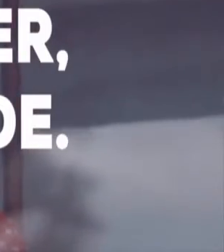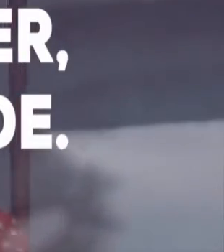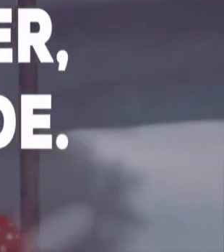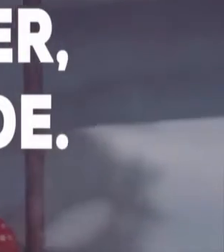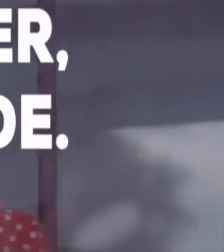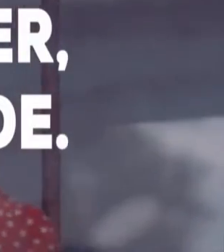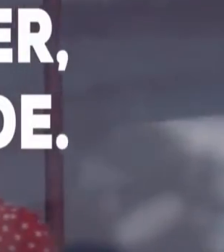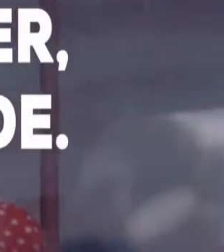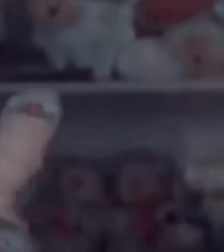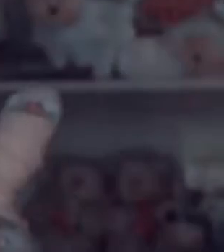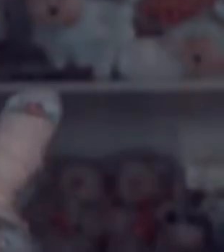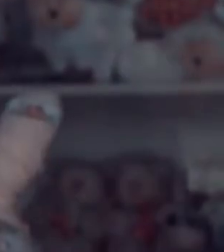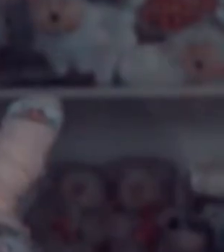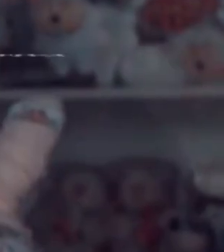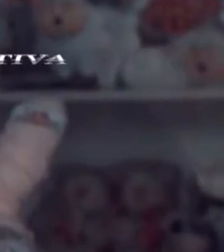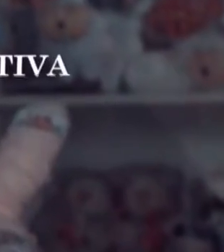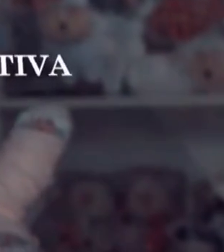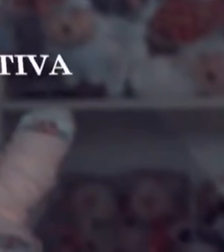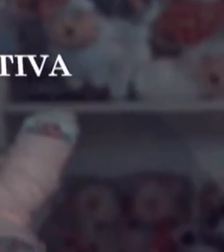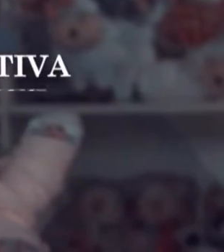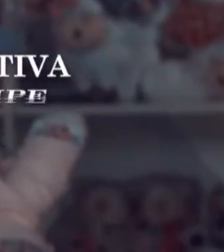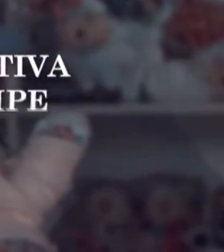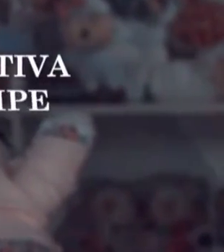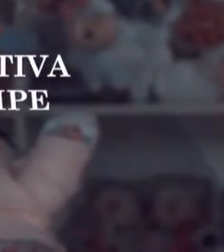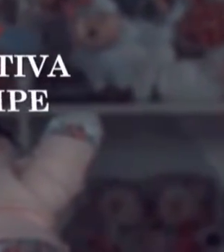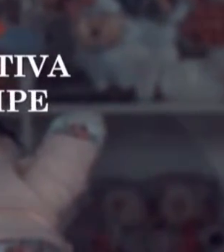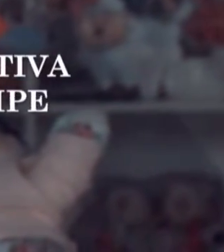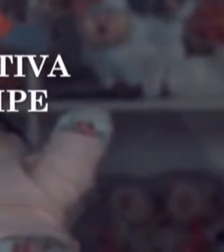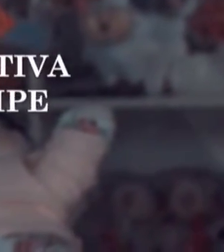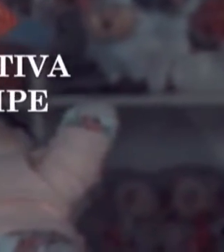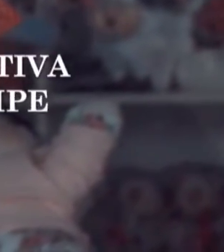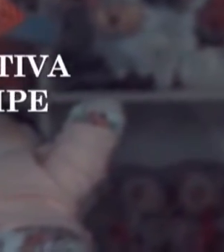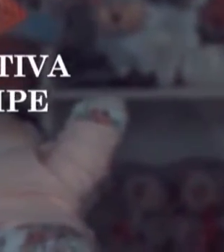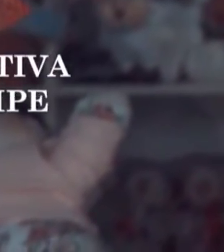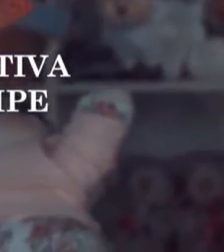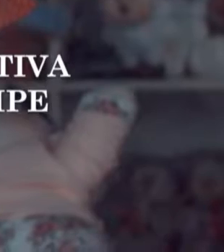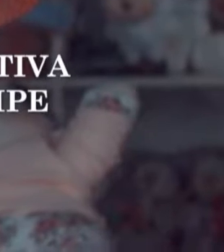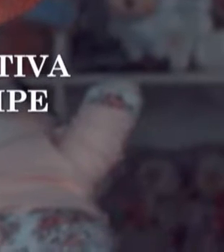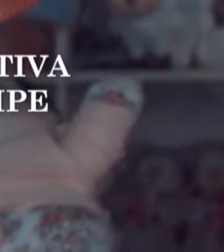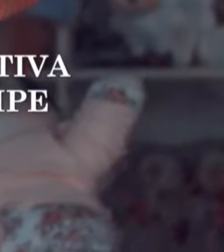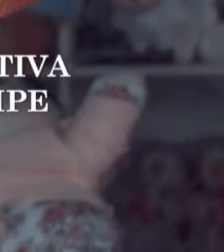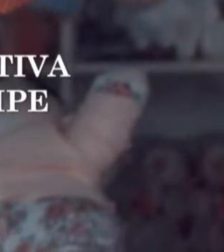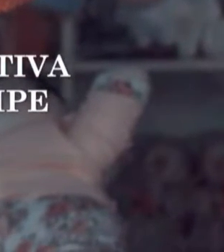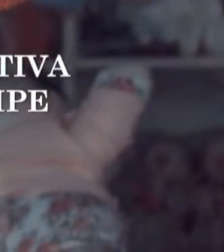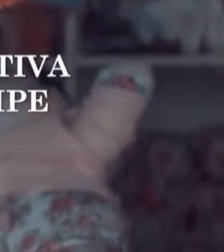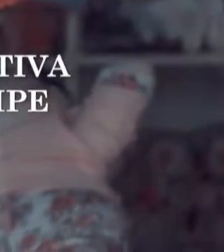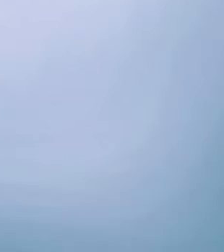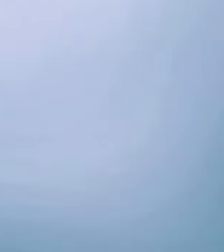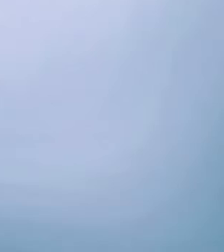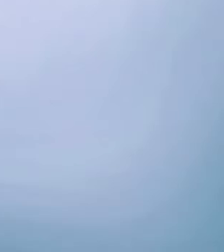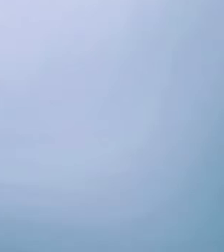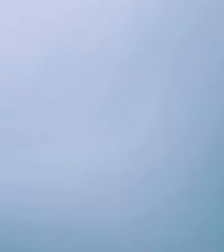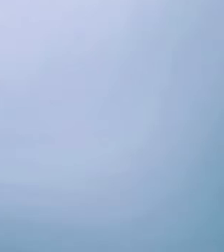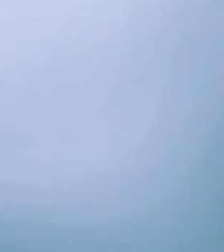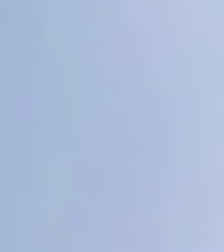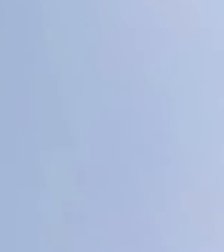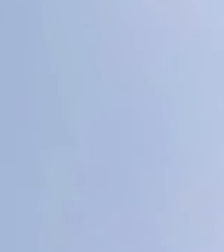palavra da alese Assembleia Legislativa de Sergipe uma casa segura é você em